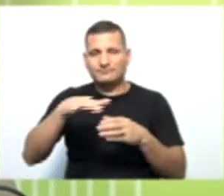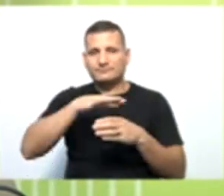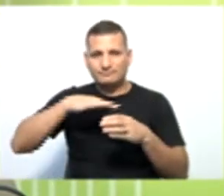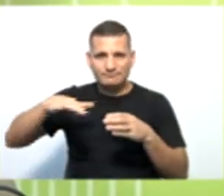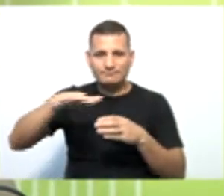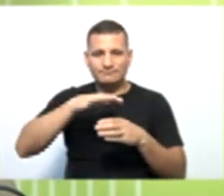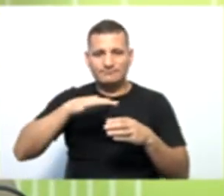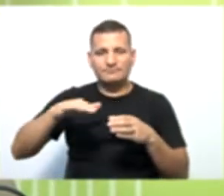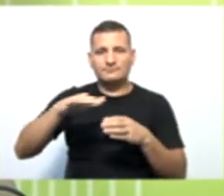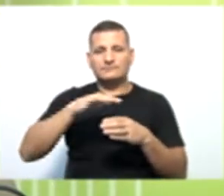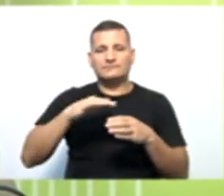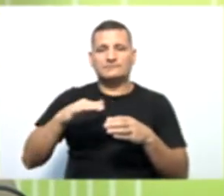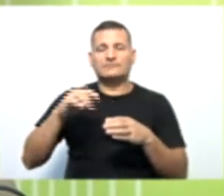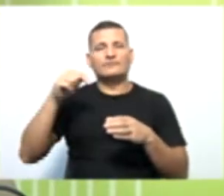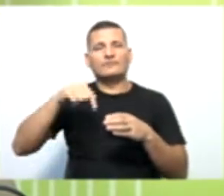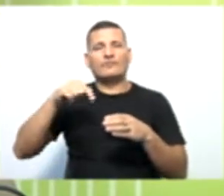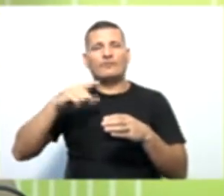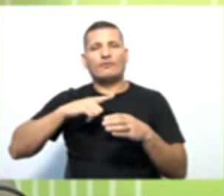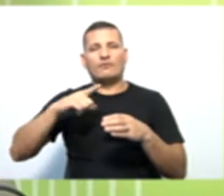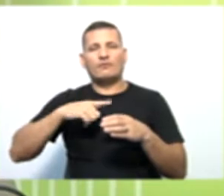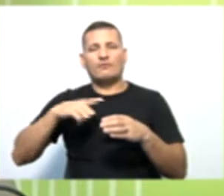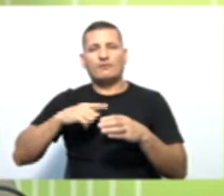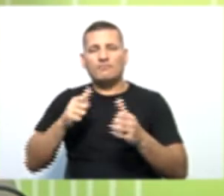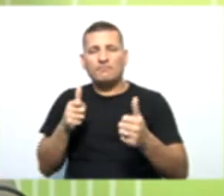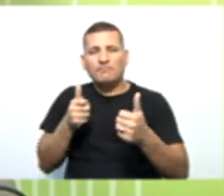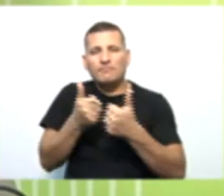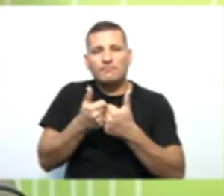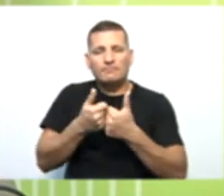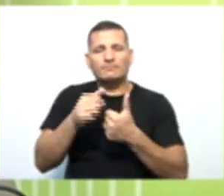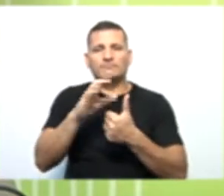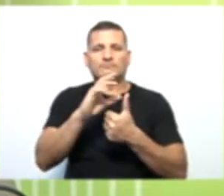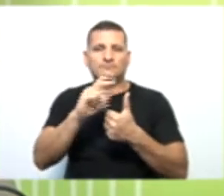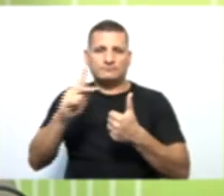que está ali diretamente relacionado com a